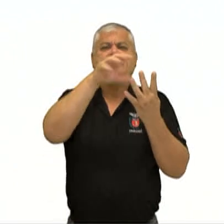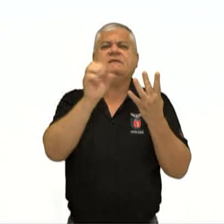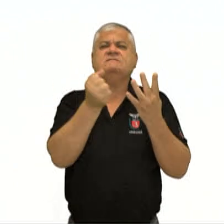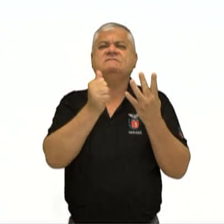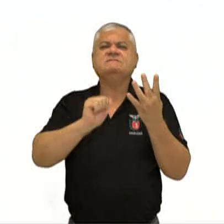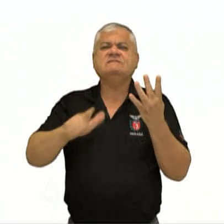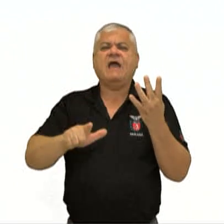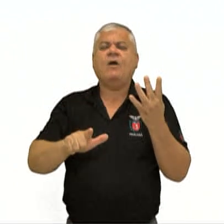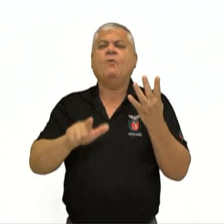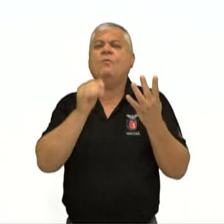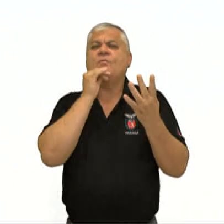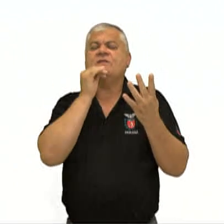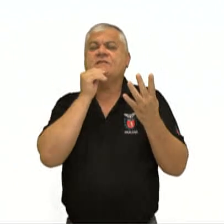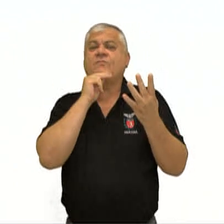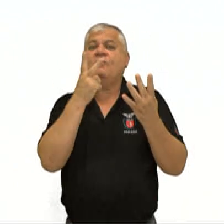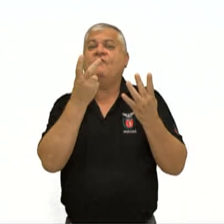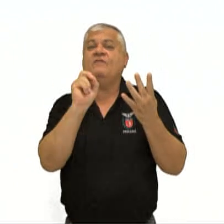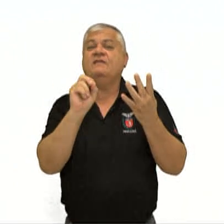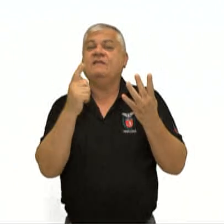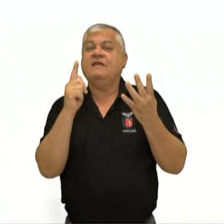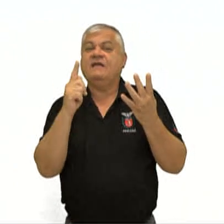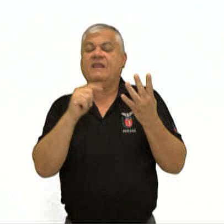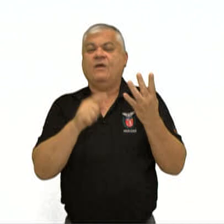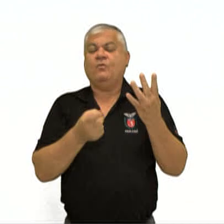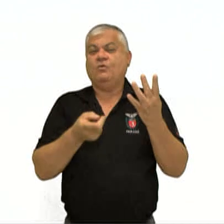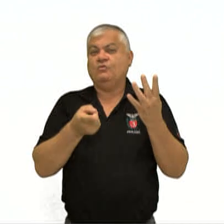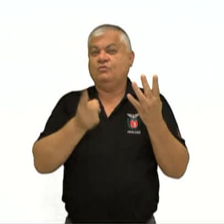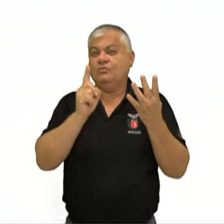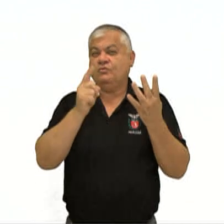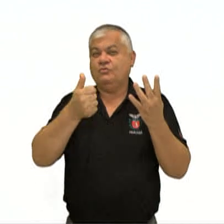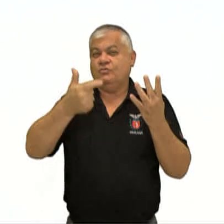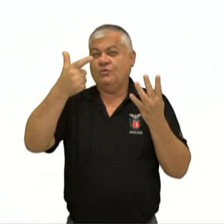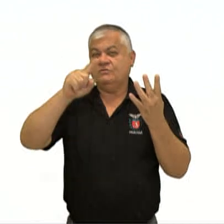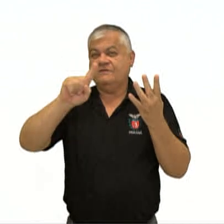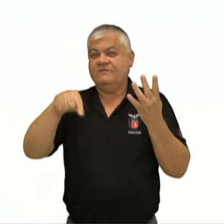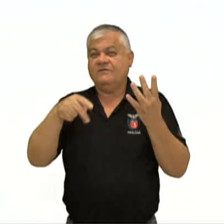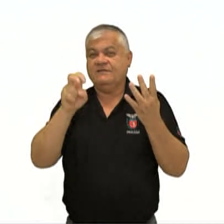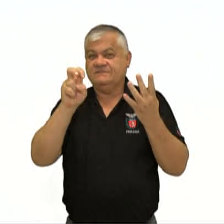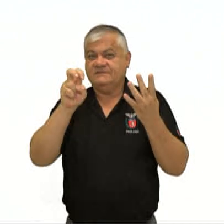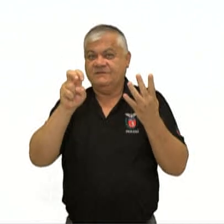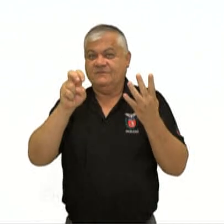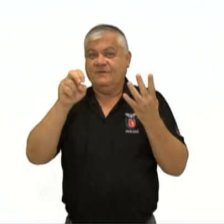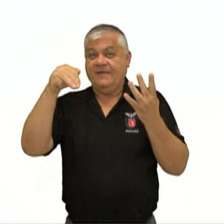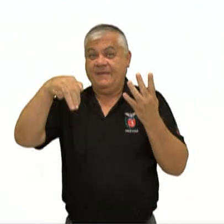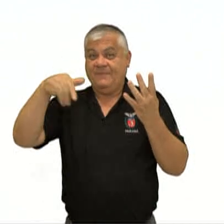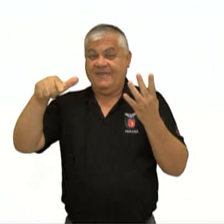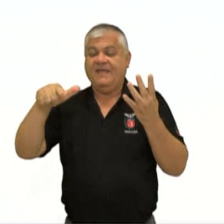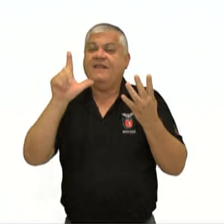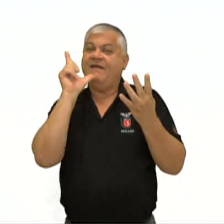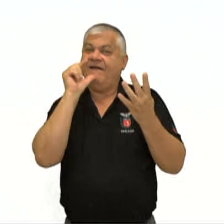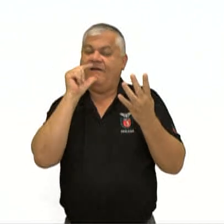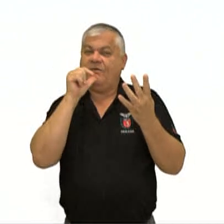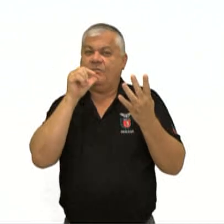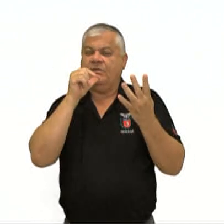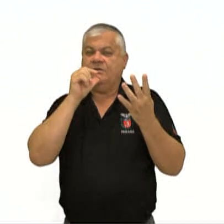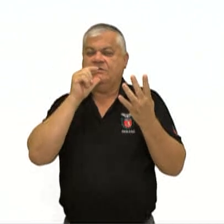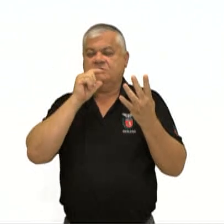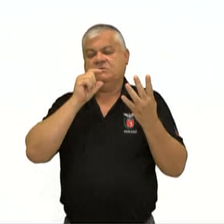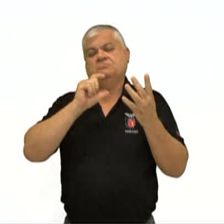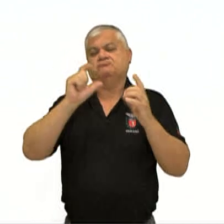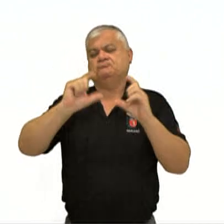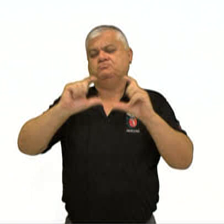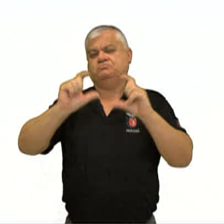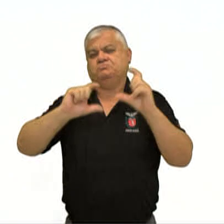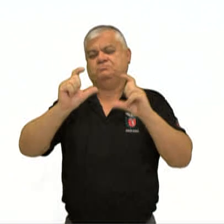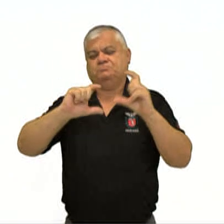20 graus Celsius é igual a 12,5 gramas por 100 ml de água. Após a agitação, em quais dos